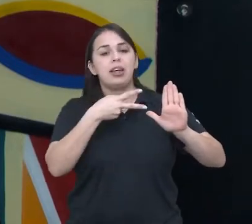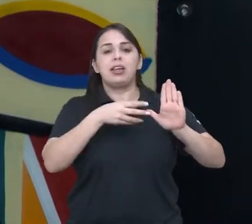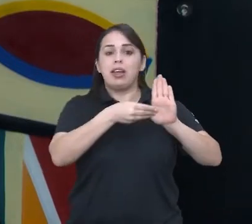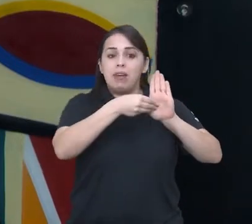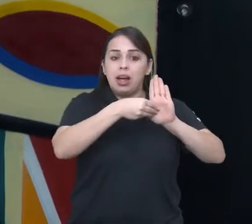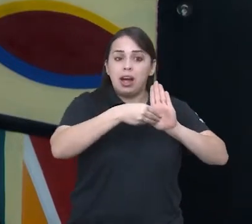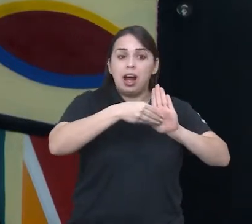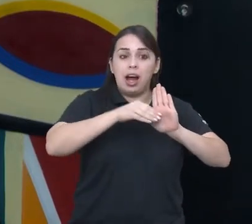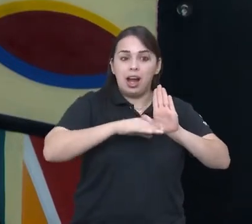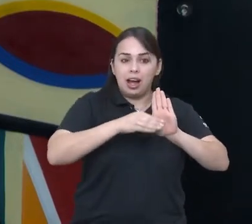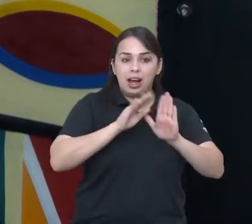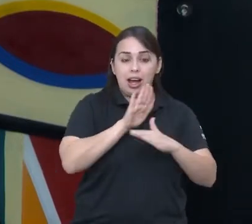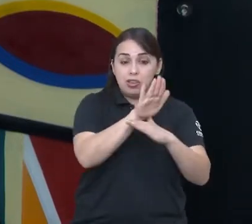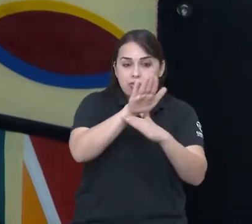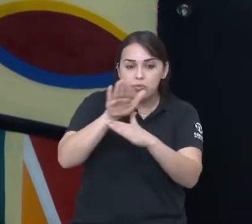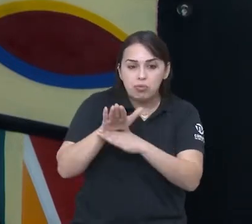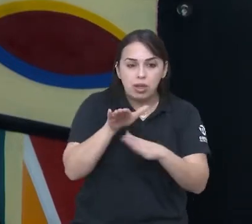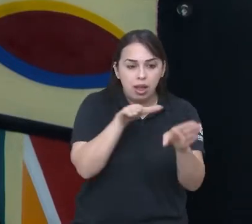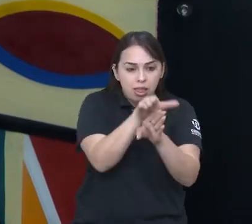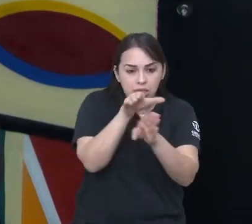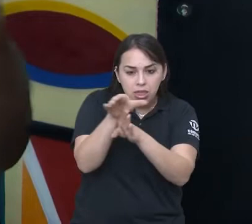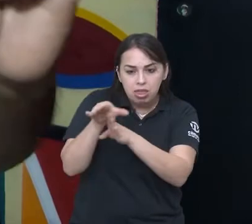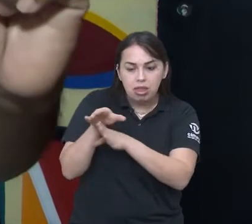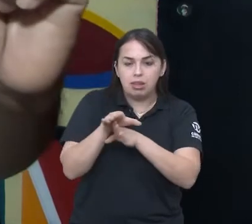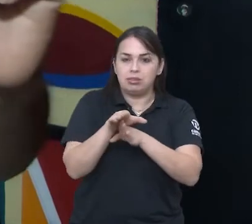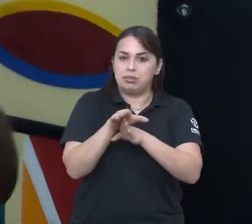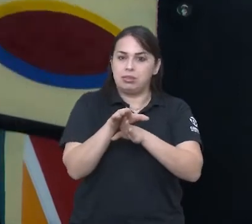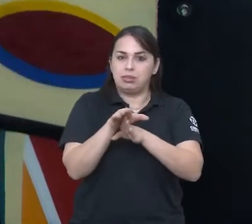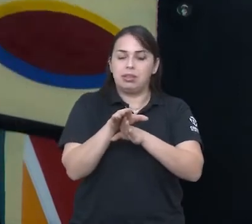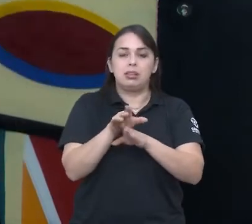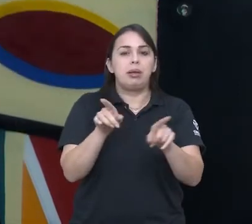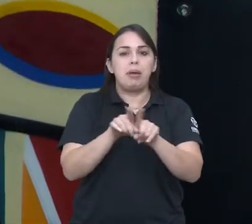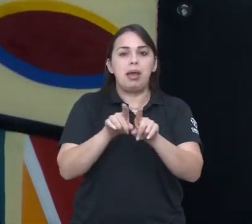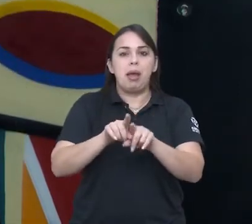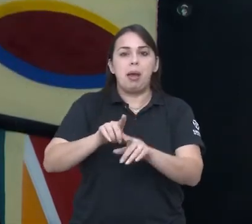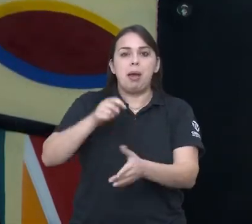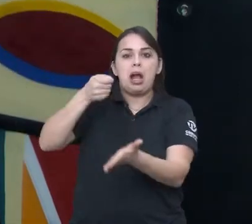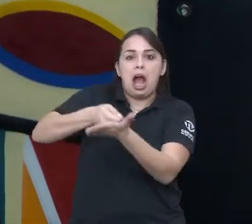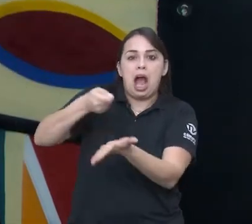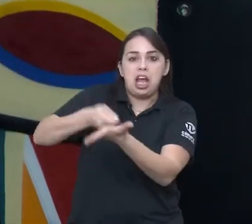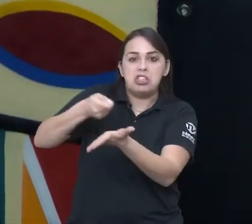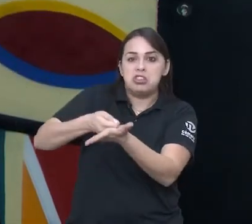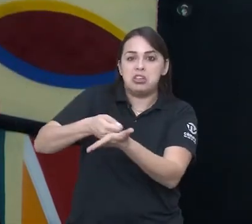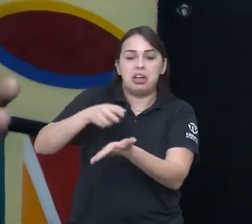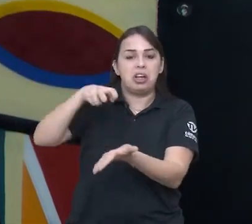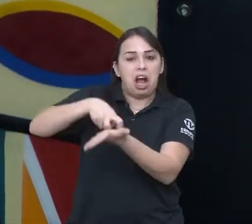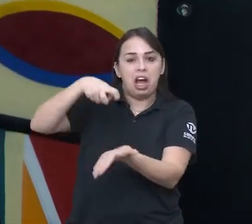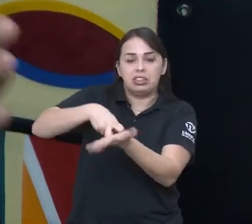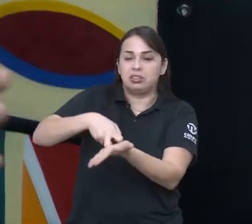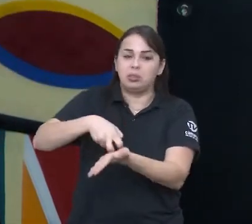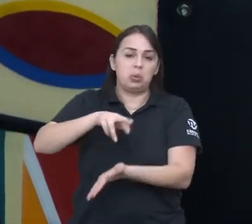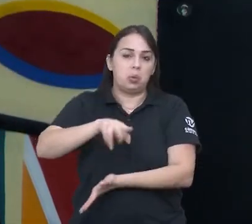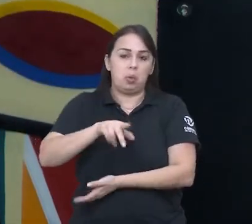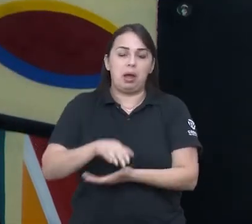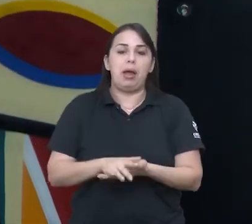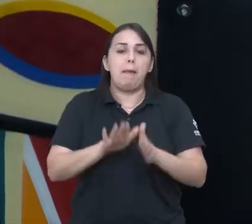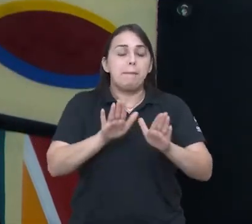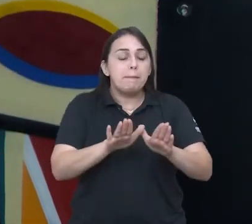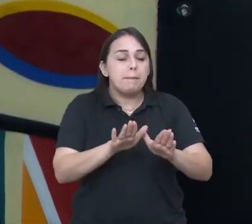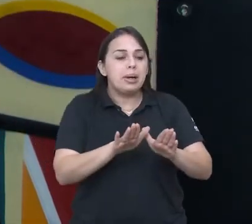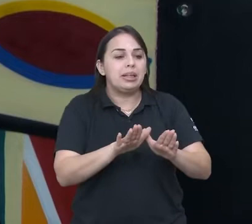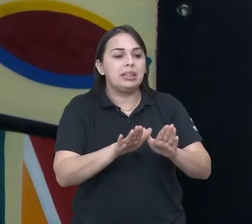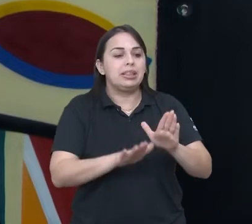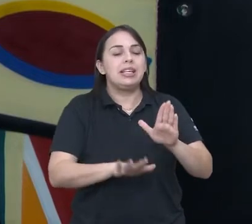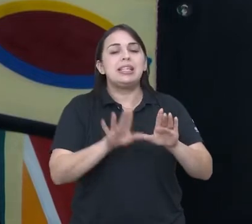âmbito educativo, né, para educar o indivíduo, do que punitivo. Então, assim, às vezes, ela, na verdade, ela